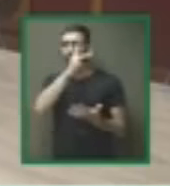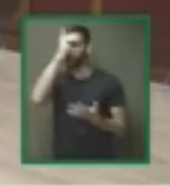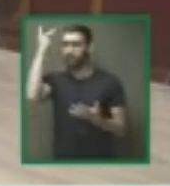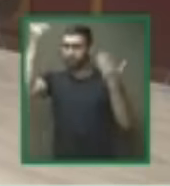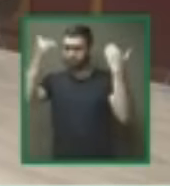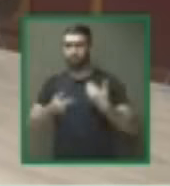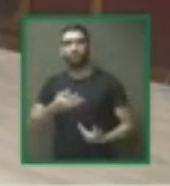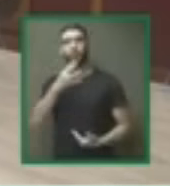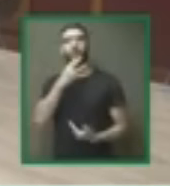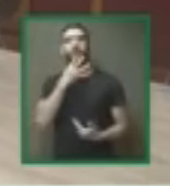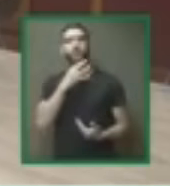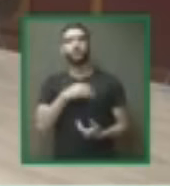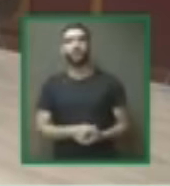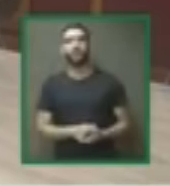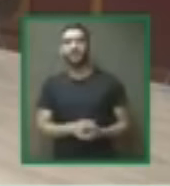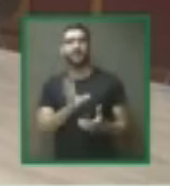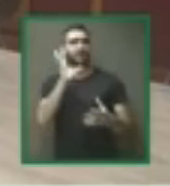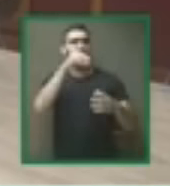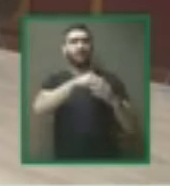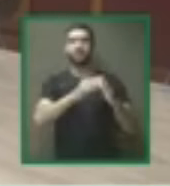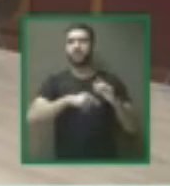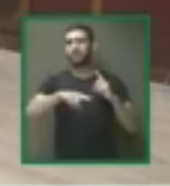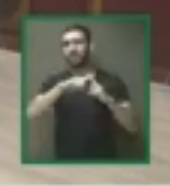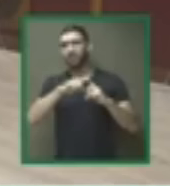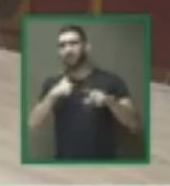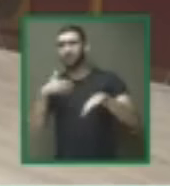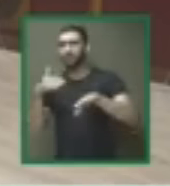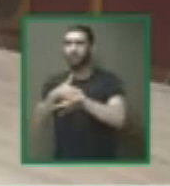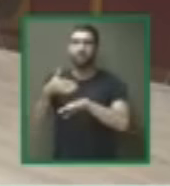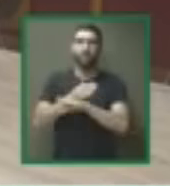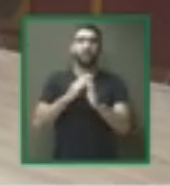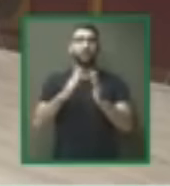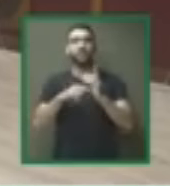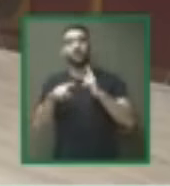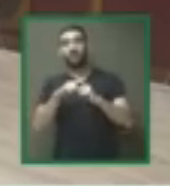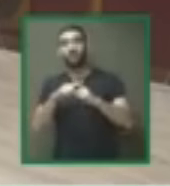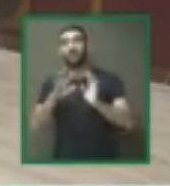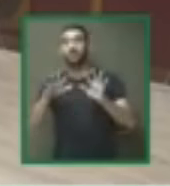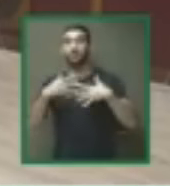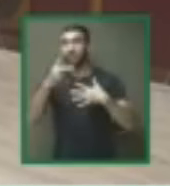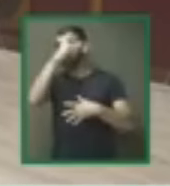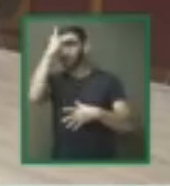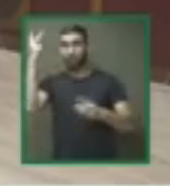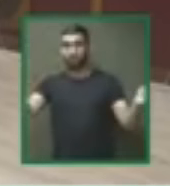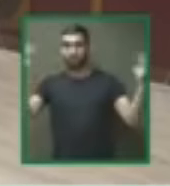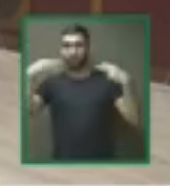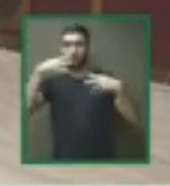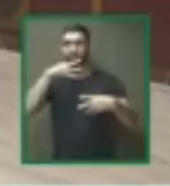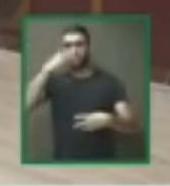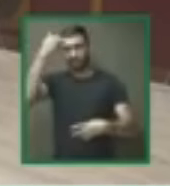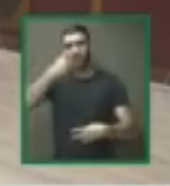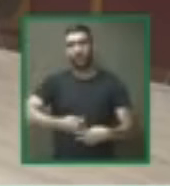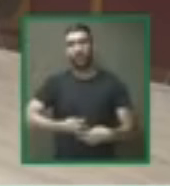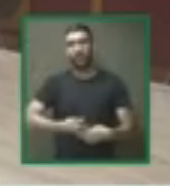Eu era conhecido nas igrejas, eu frequentava a minha igreja. Era muito conhecido. Então, era uma pessoa bastante conhecida. Eu era